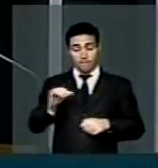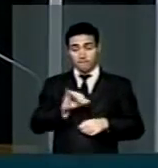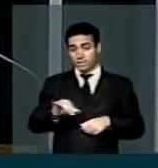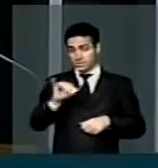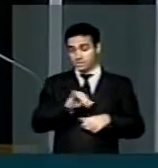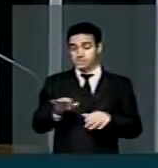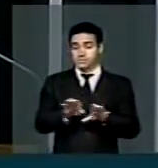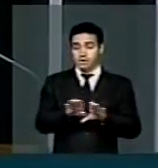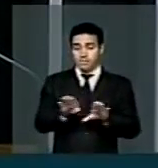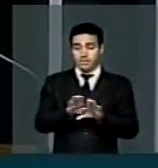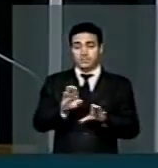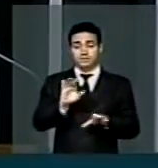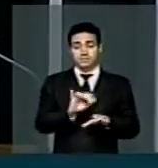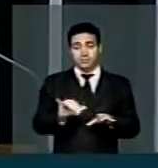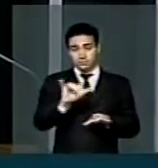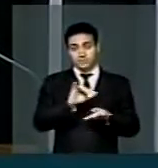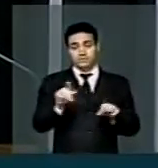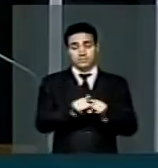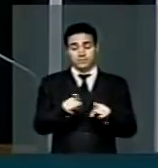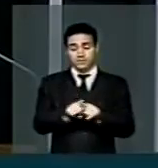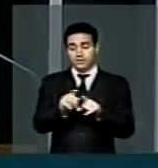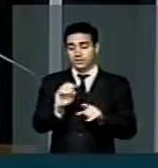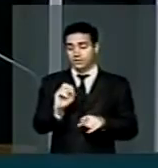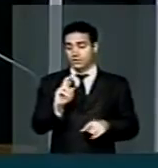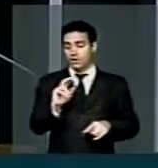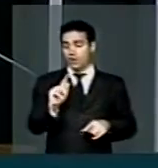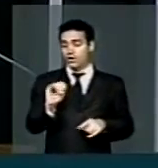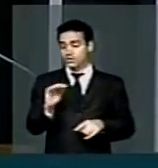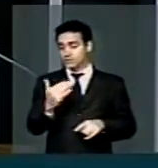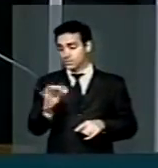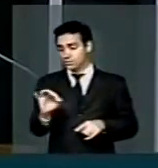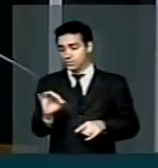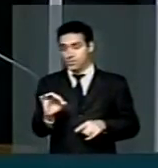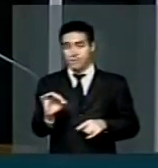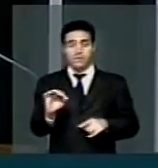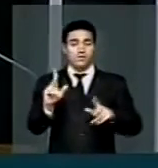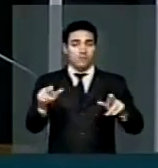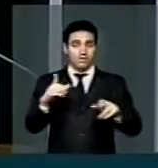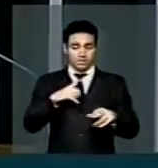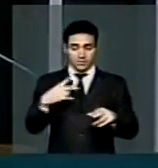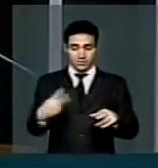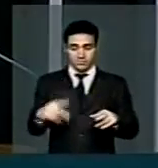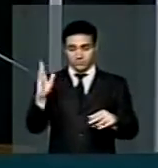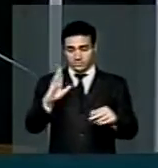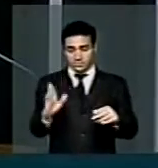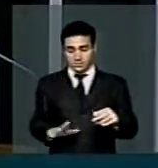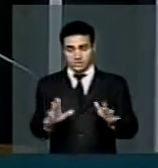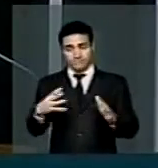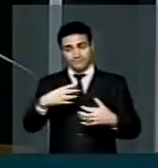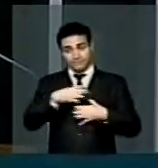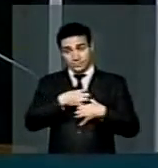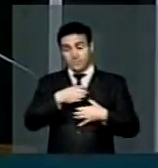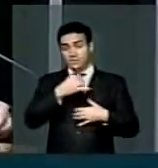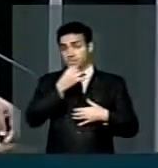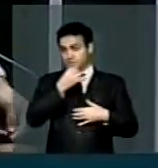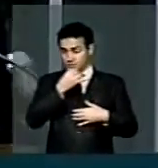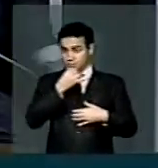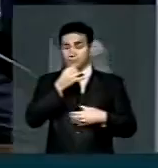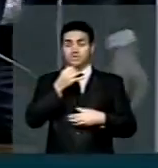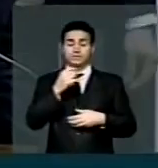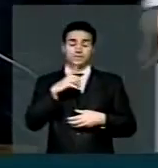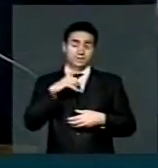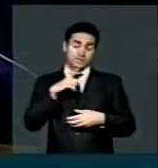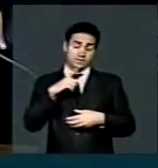como importante também órgãos, como a gente tem aqui no Brasil, que lamentavelmente estão